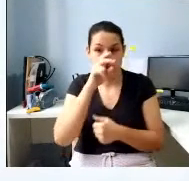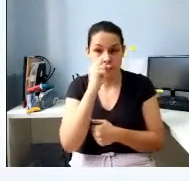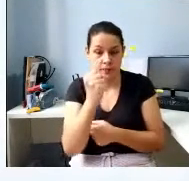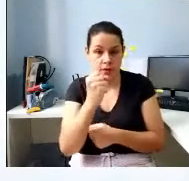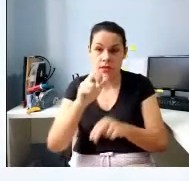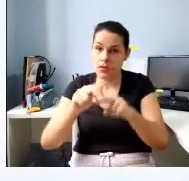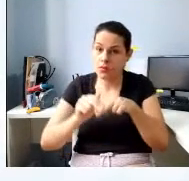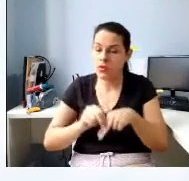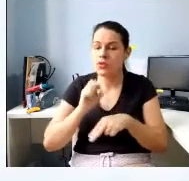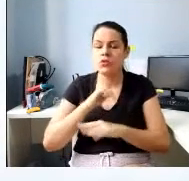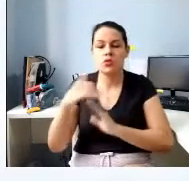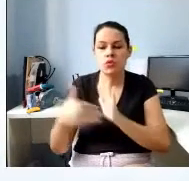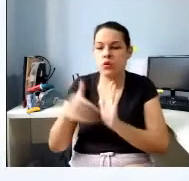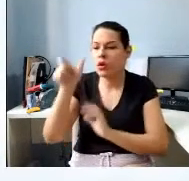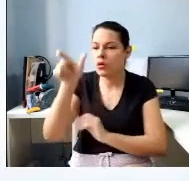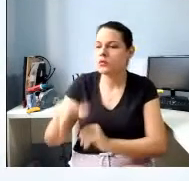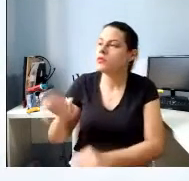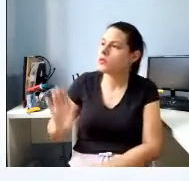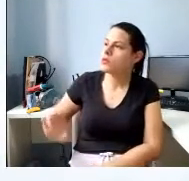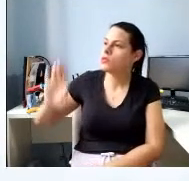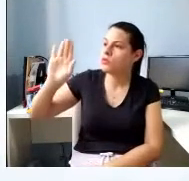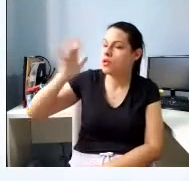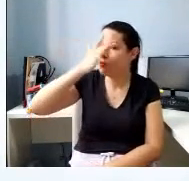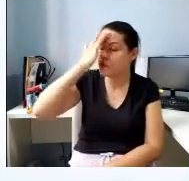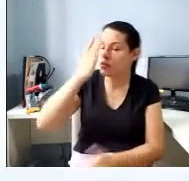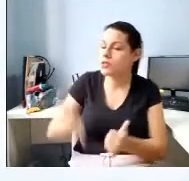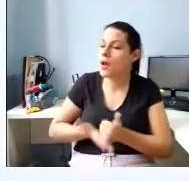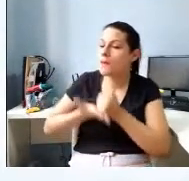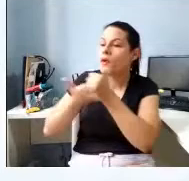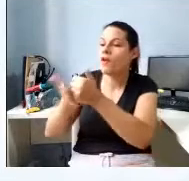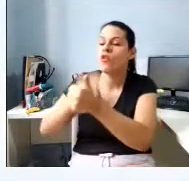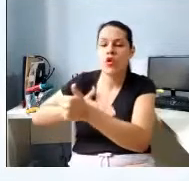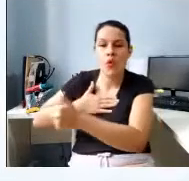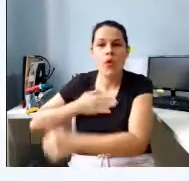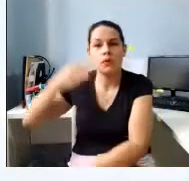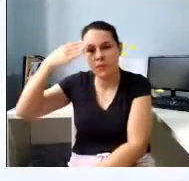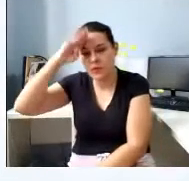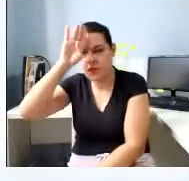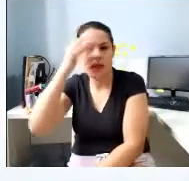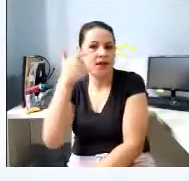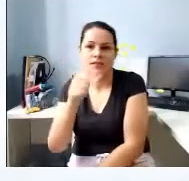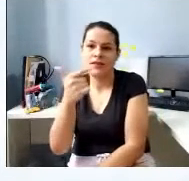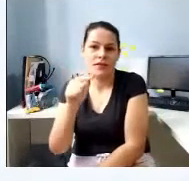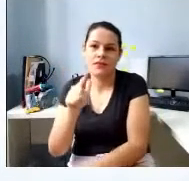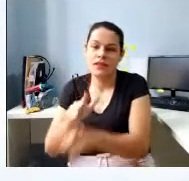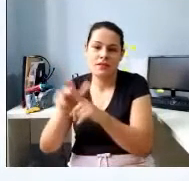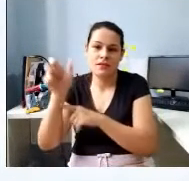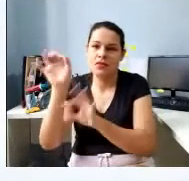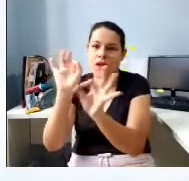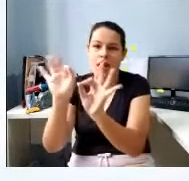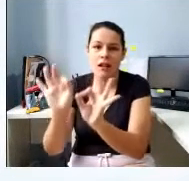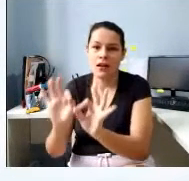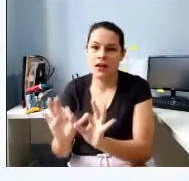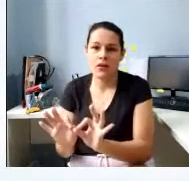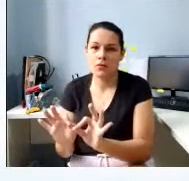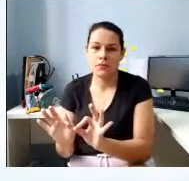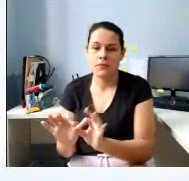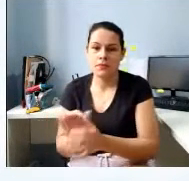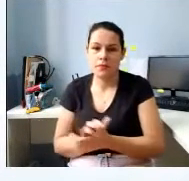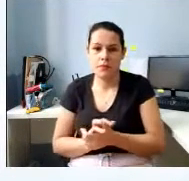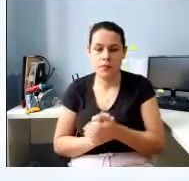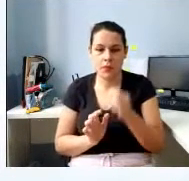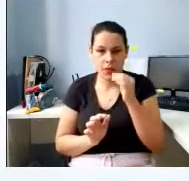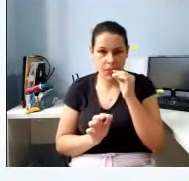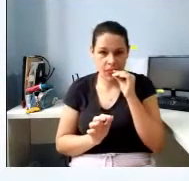seus candidatos, os seus apoiados, não tiveram nenhum sucesso nessa eleição.